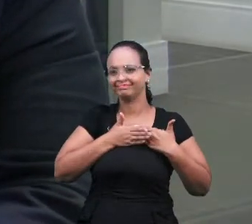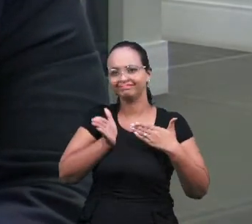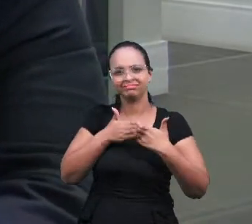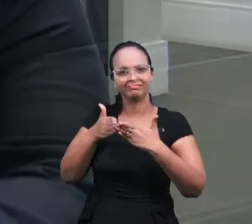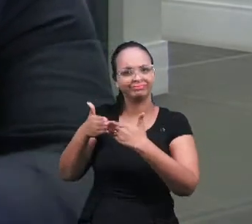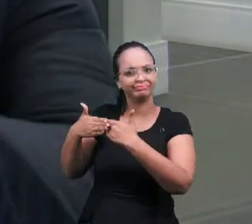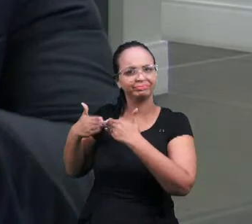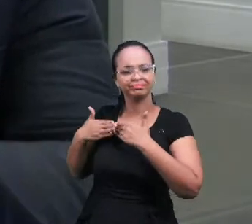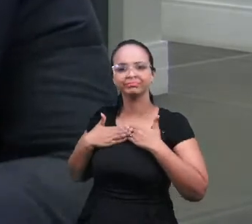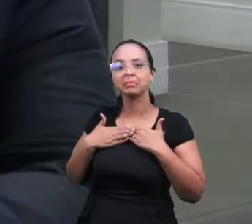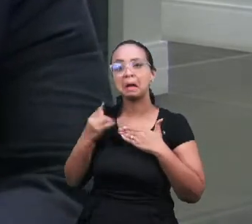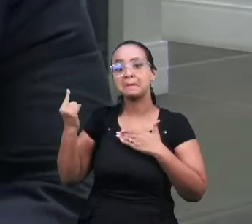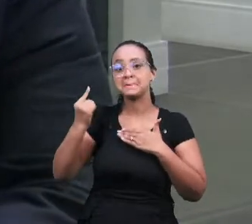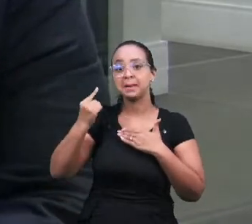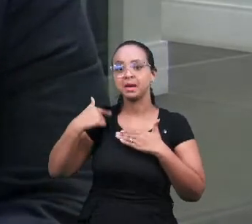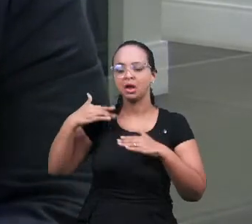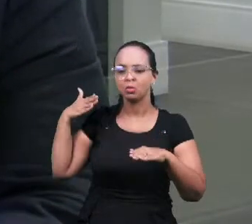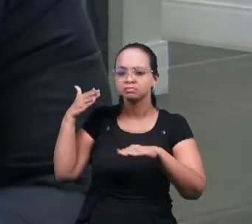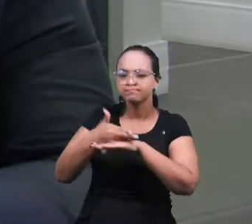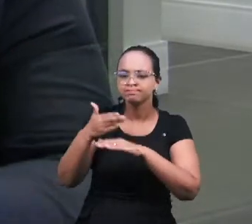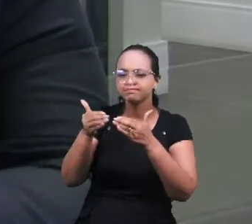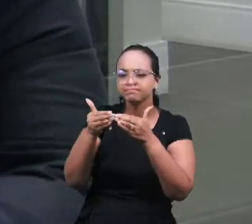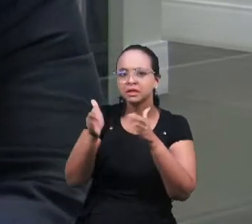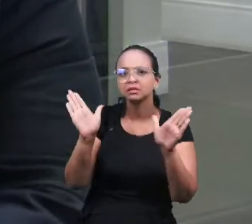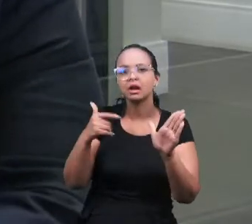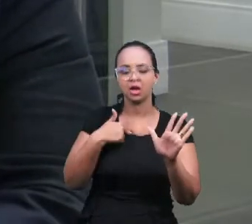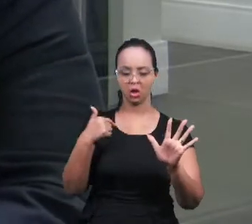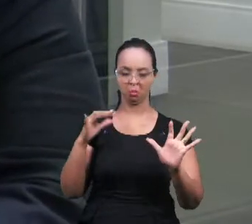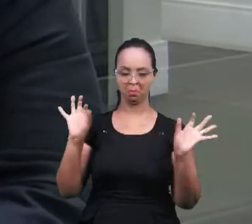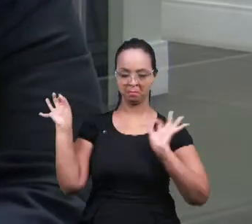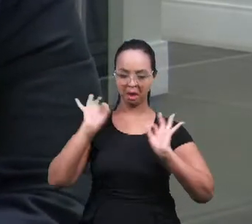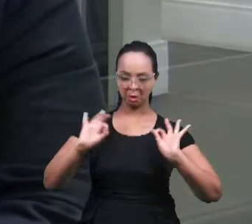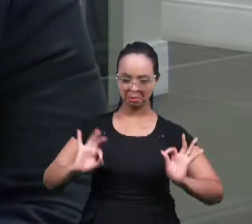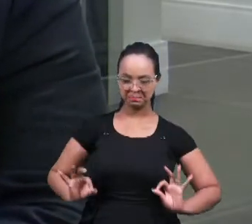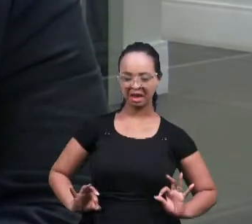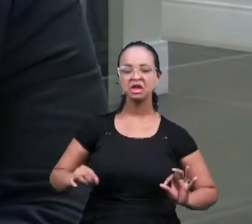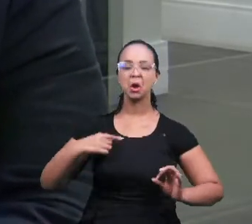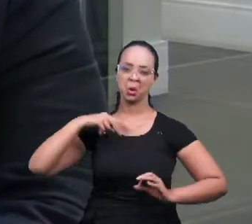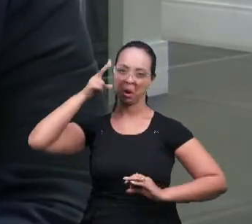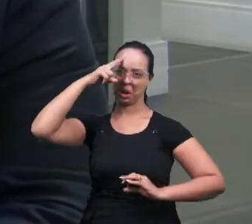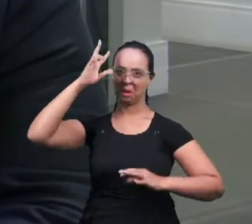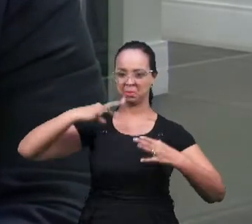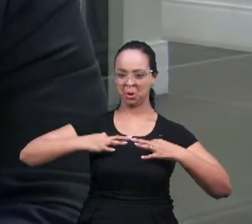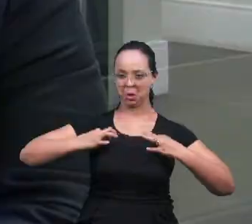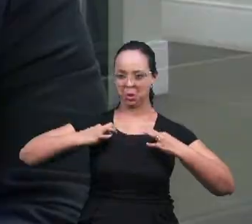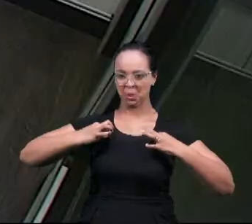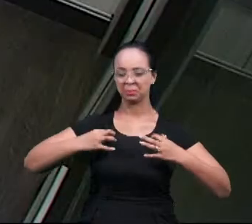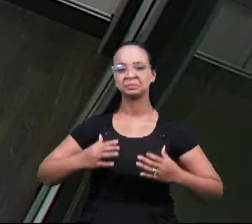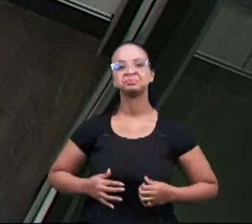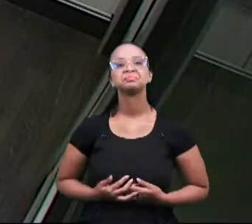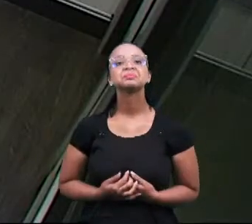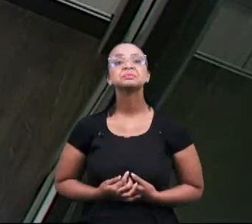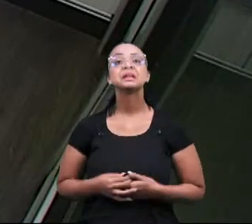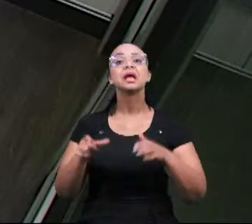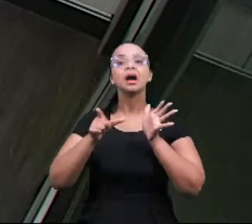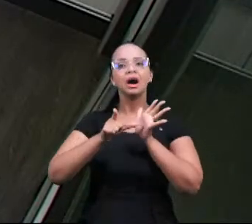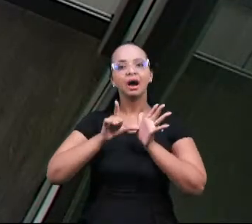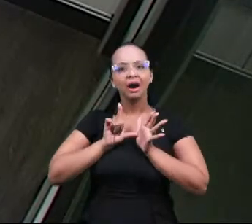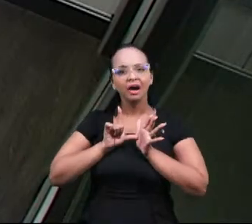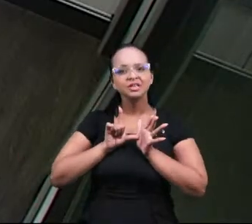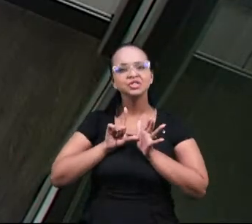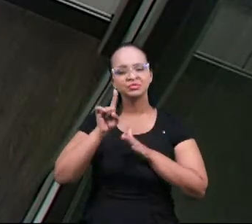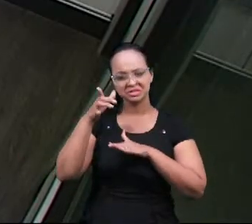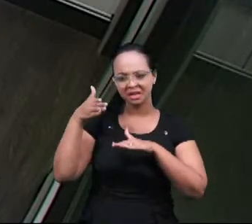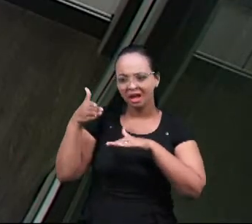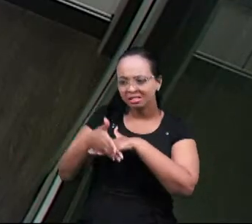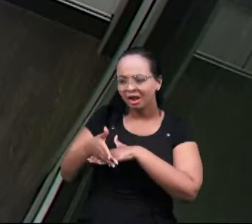E eu falei, a primeira igreja que eu encontrar, eu vou entrar. Me arrumei, lembro até hoje a roupa que eu usei. Mas antes de você entrar na primeira igreja, né, nessa parte,